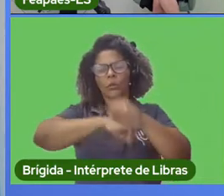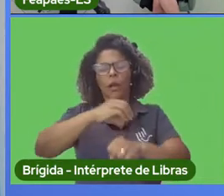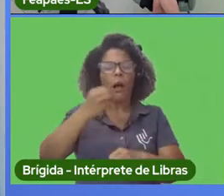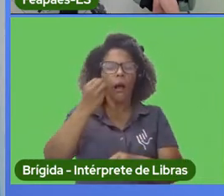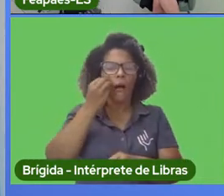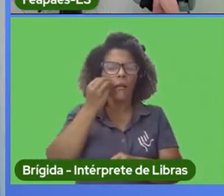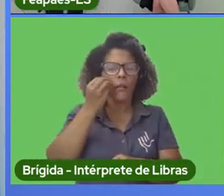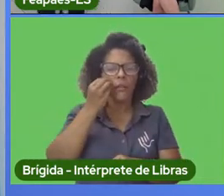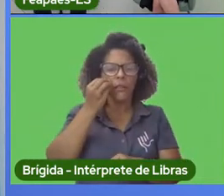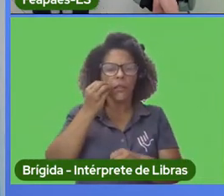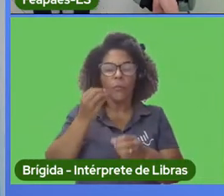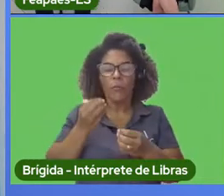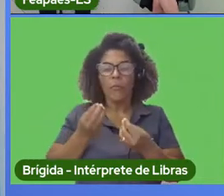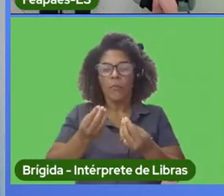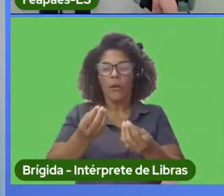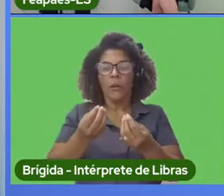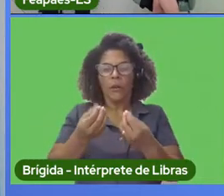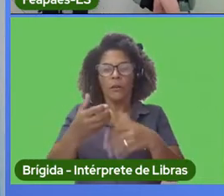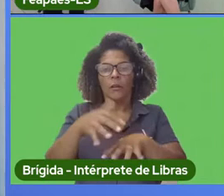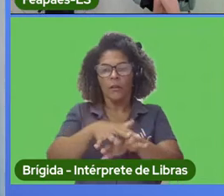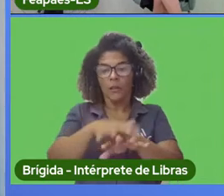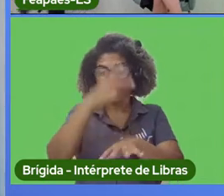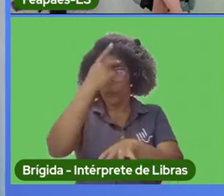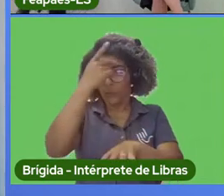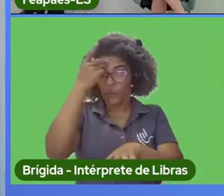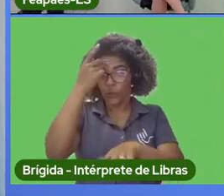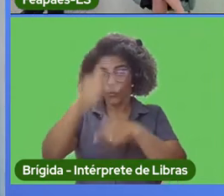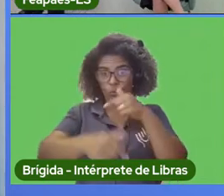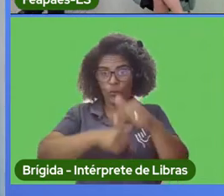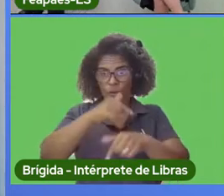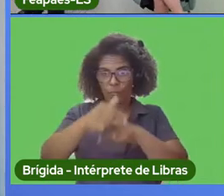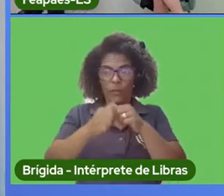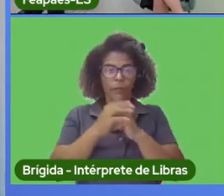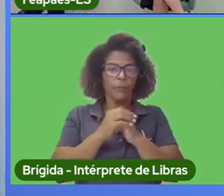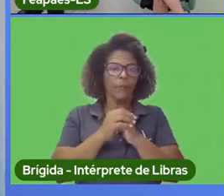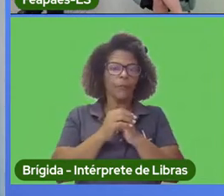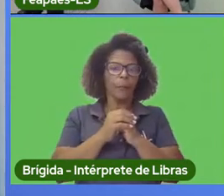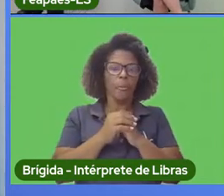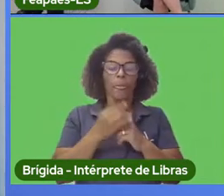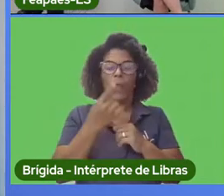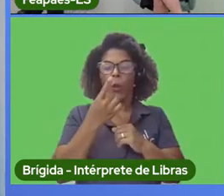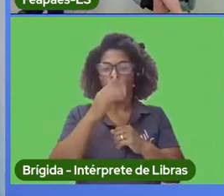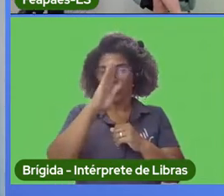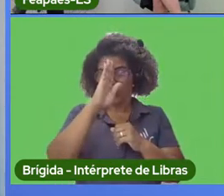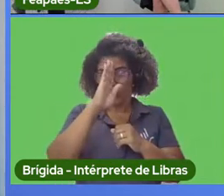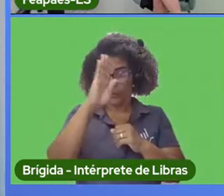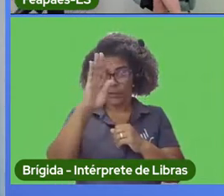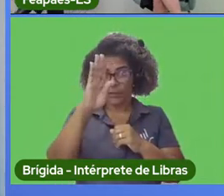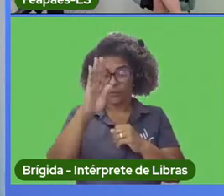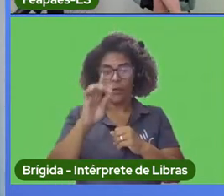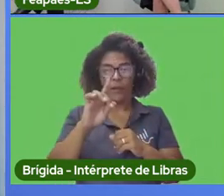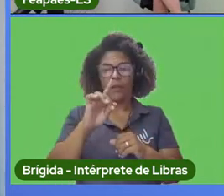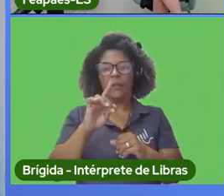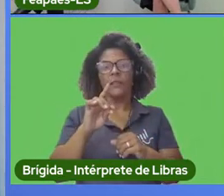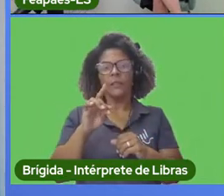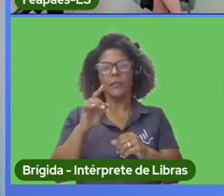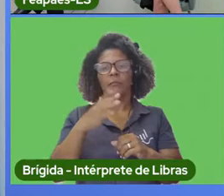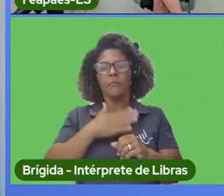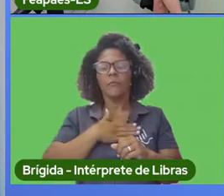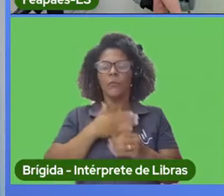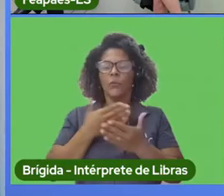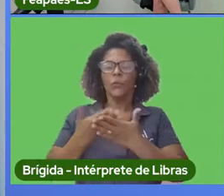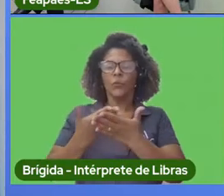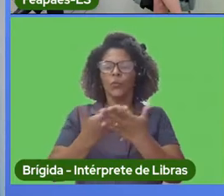favorecer a inclusão das pessoas com deficiência no trabalho, um dos principais achados meus naquele estudo